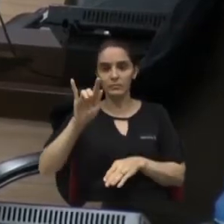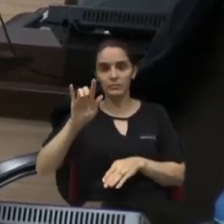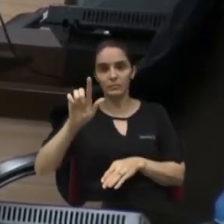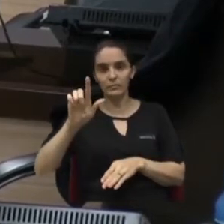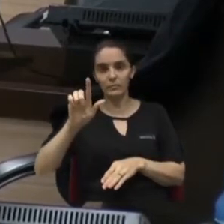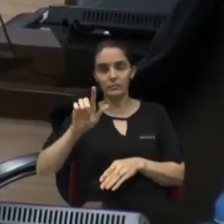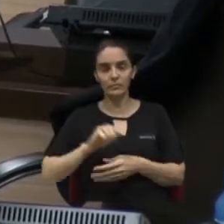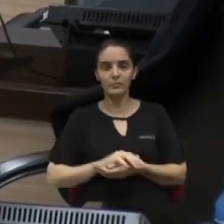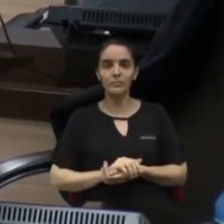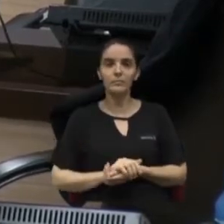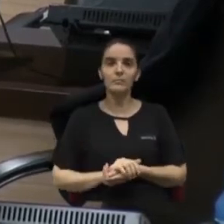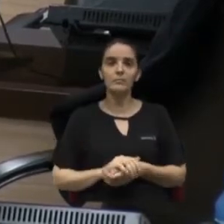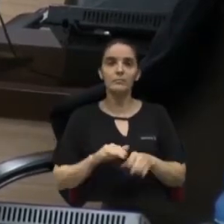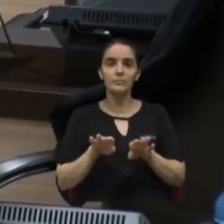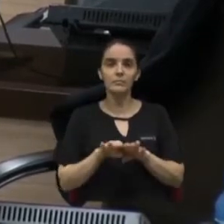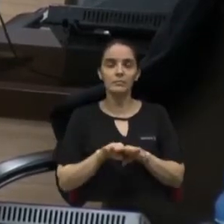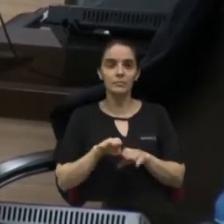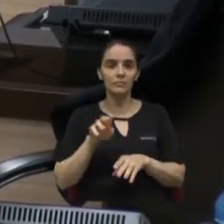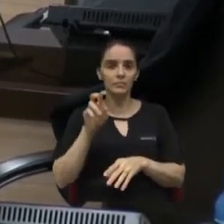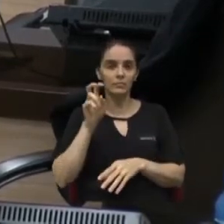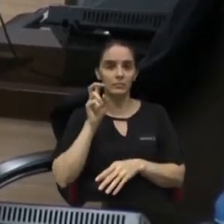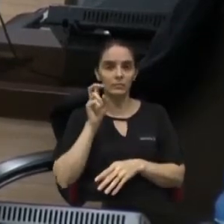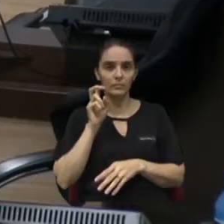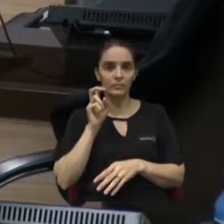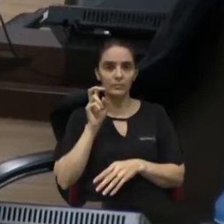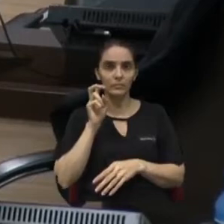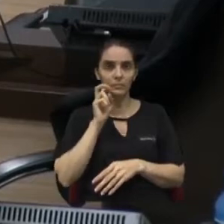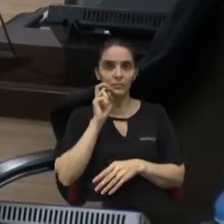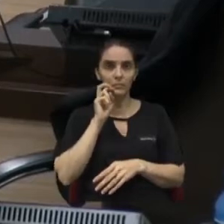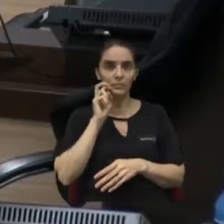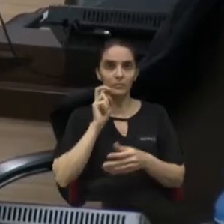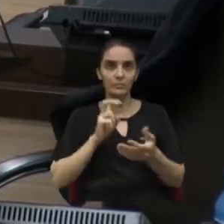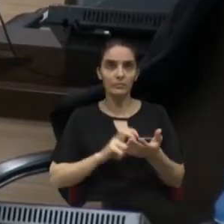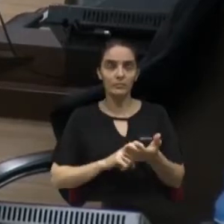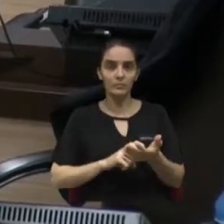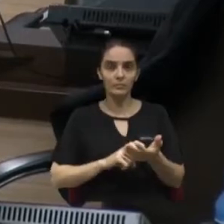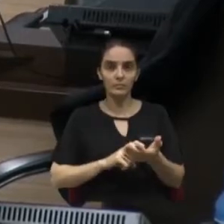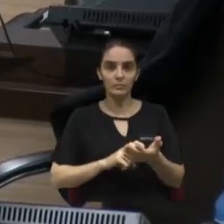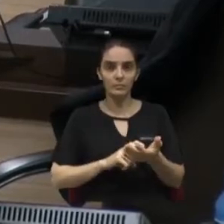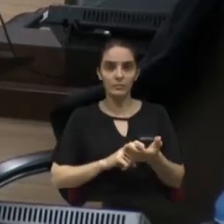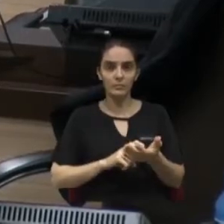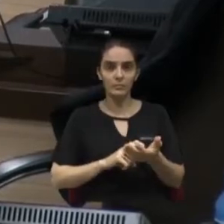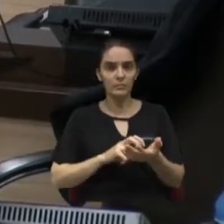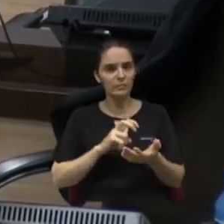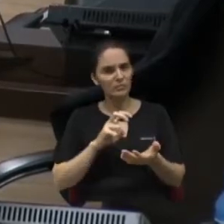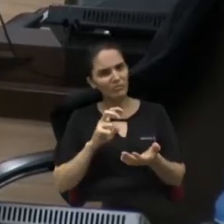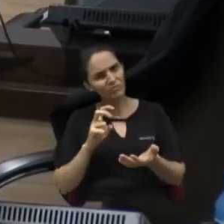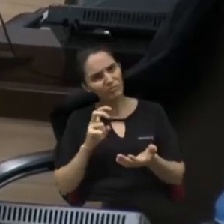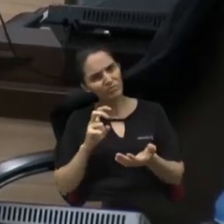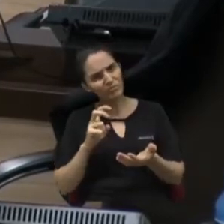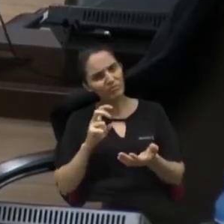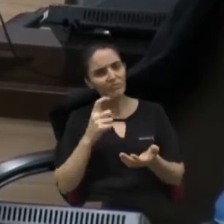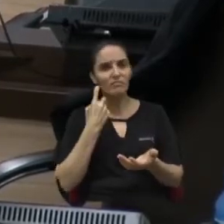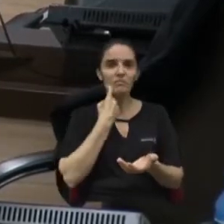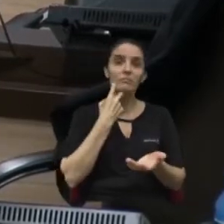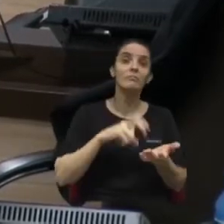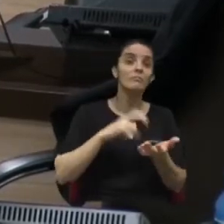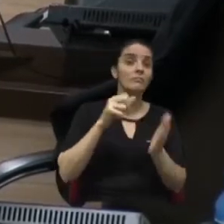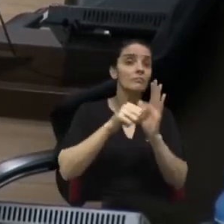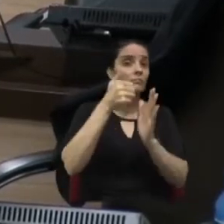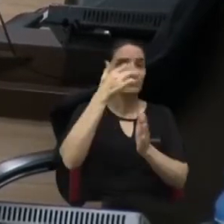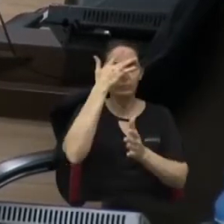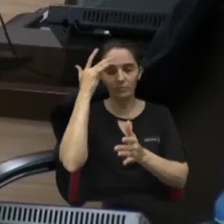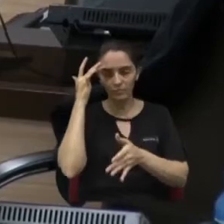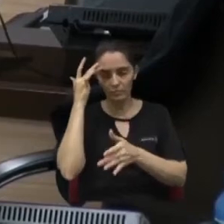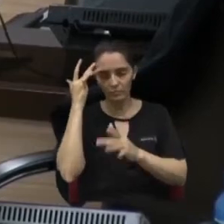também, na quinta-feira de manhã, na sexta-feira de manhã, foi a primeira pessoa que